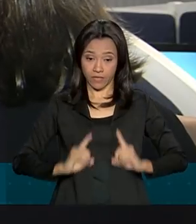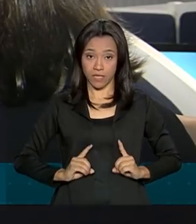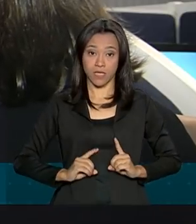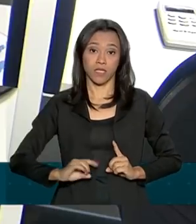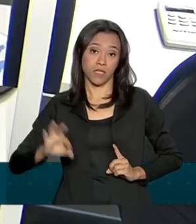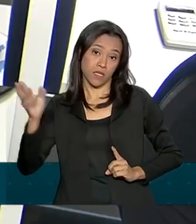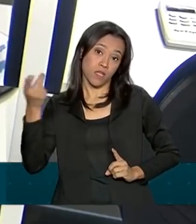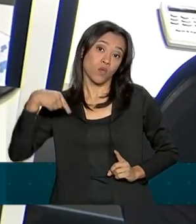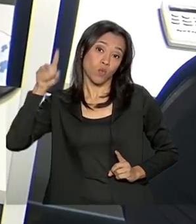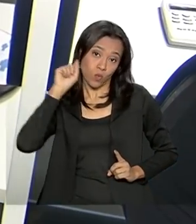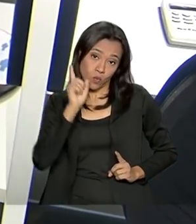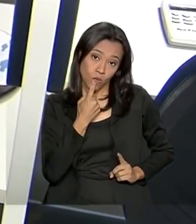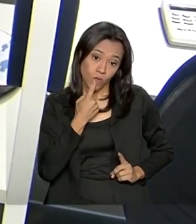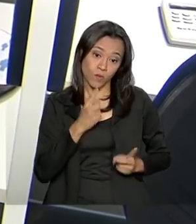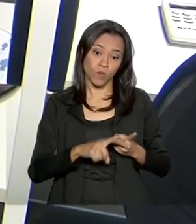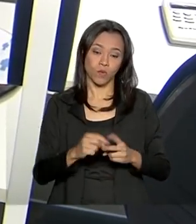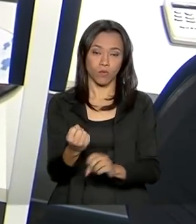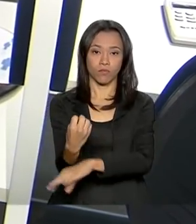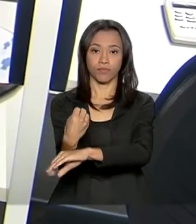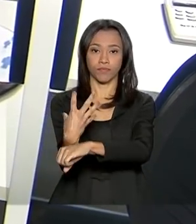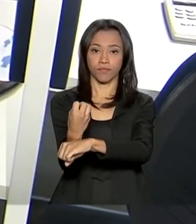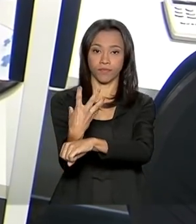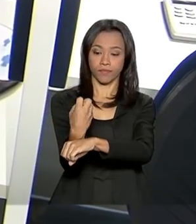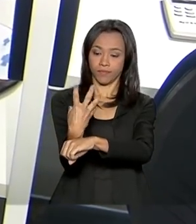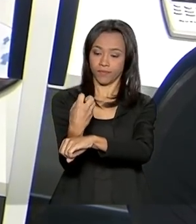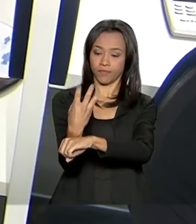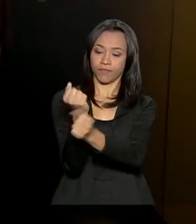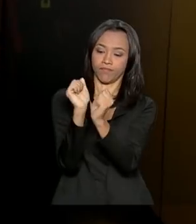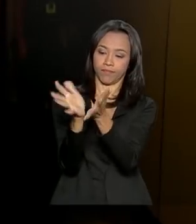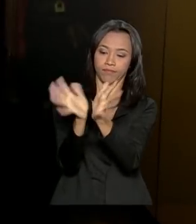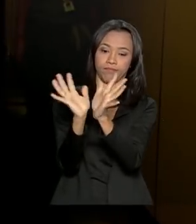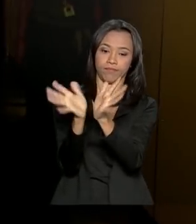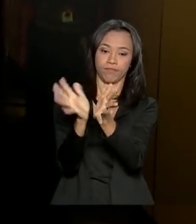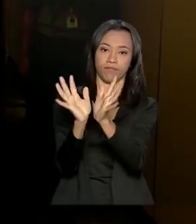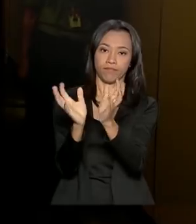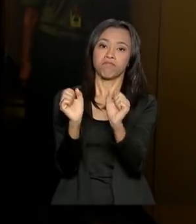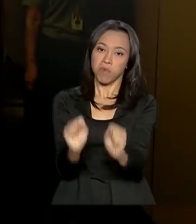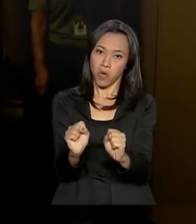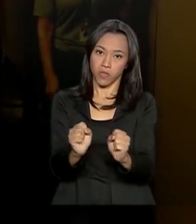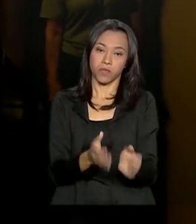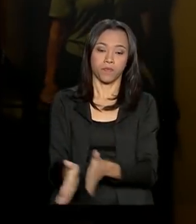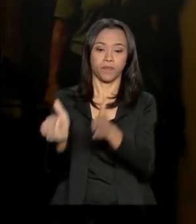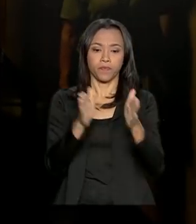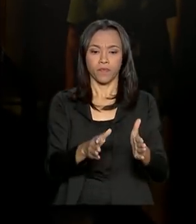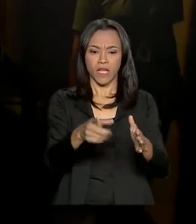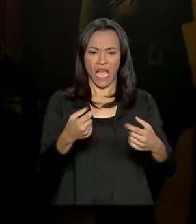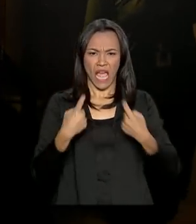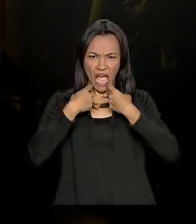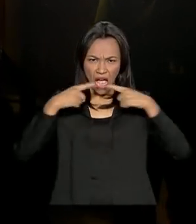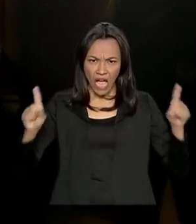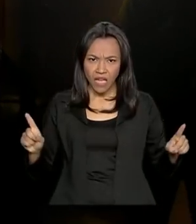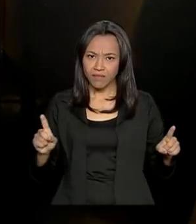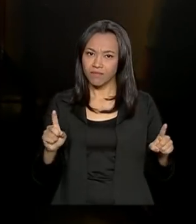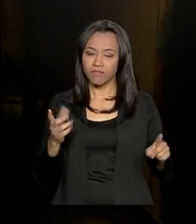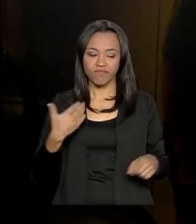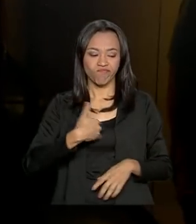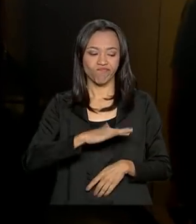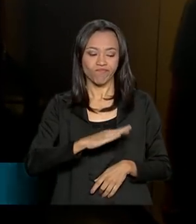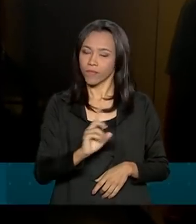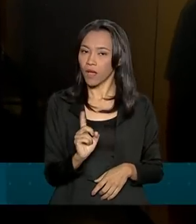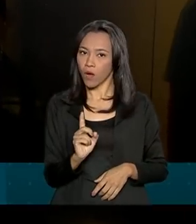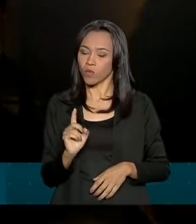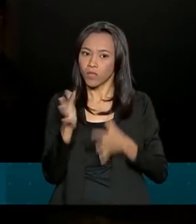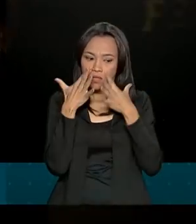auditiva, fazer videochamadas e conversar por libras. Nenhuma denúncia é ignorada no Disque 100. Todas as